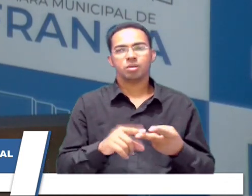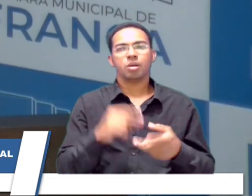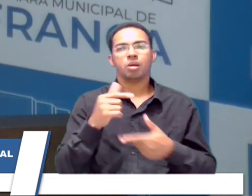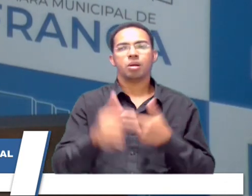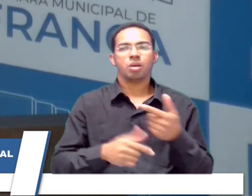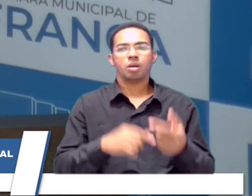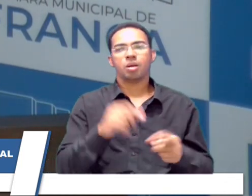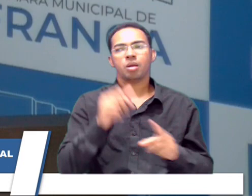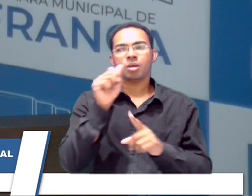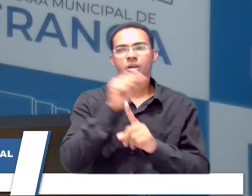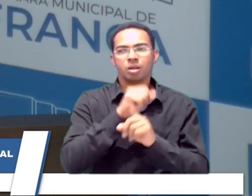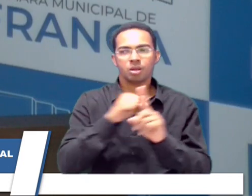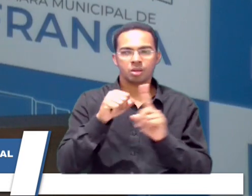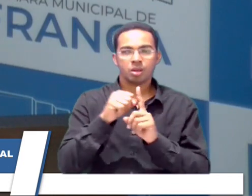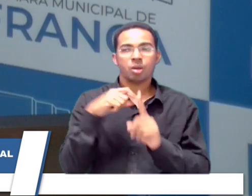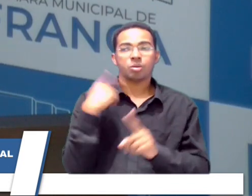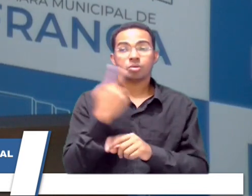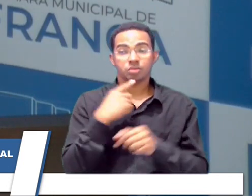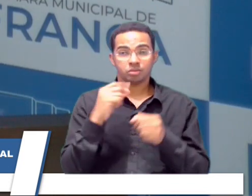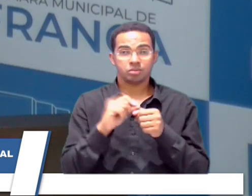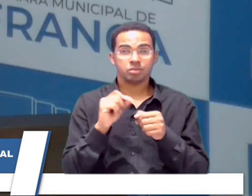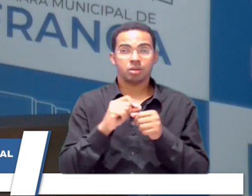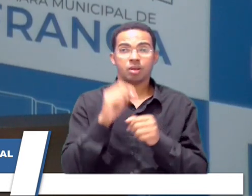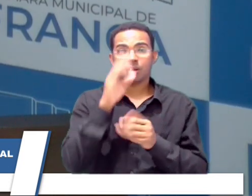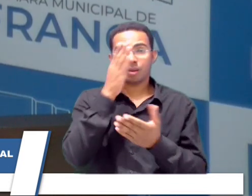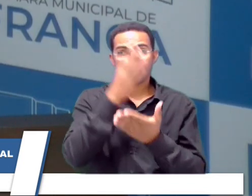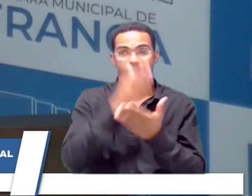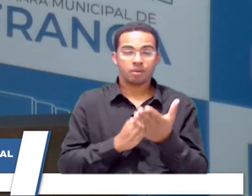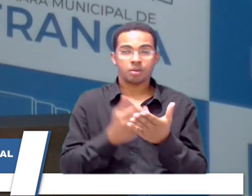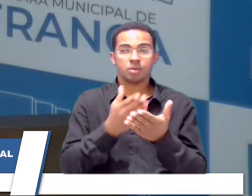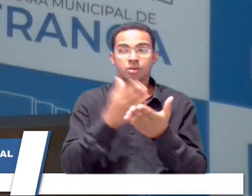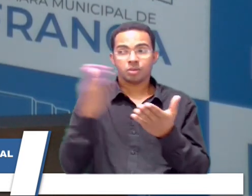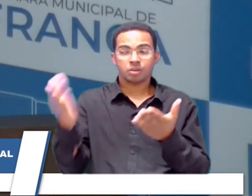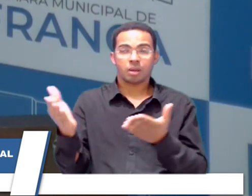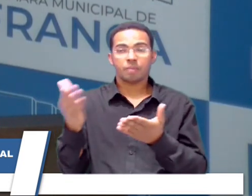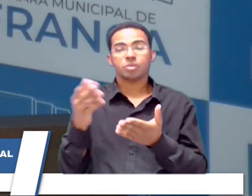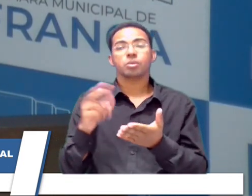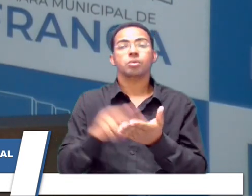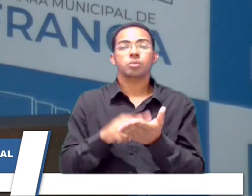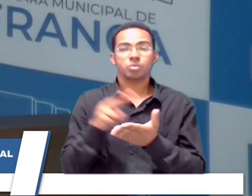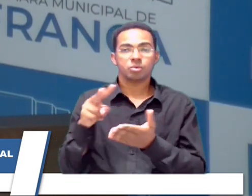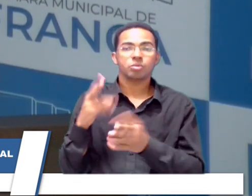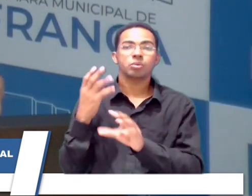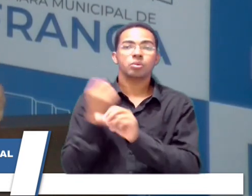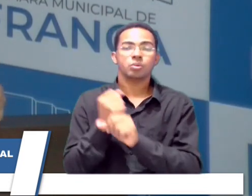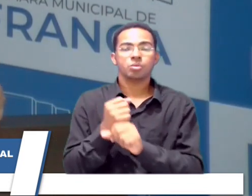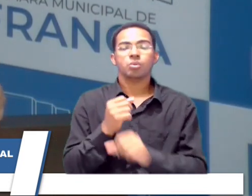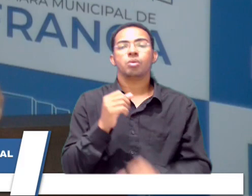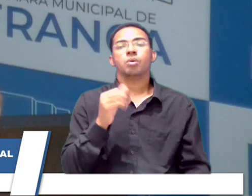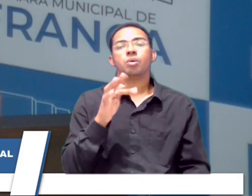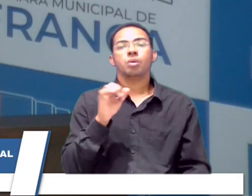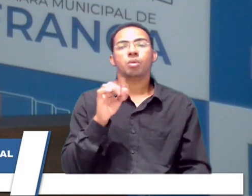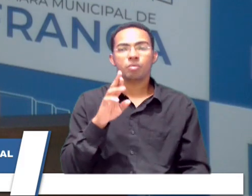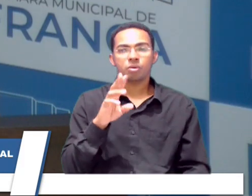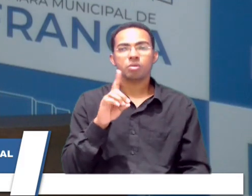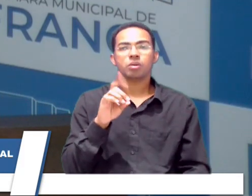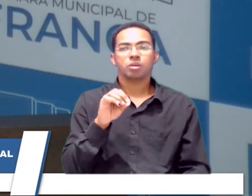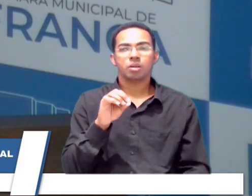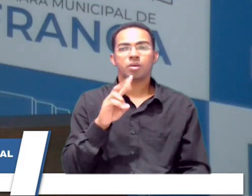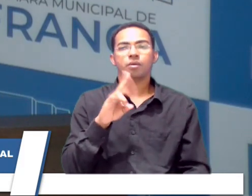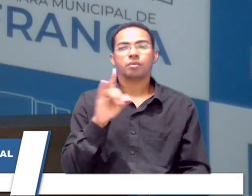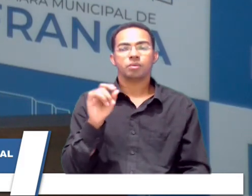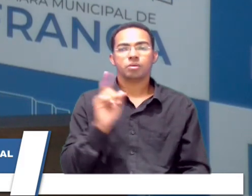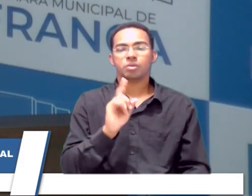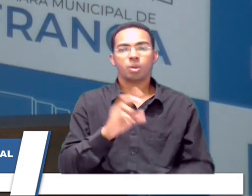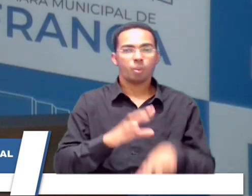social que a gente faz. Metade dessa turma aqui são beneficiários da Flor da Vida, não são nem pacientes da Flor da Vida.